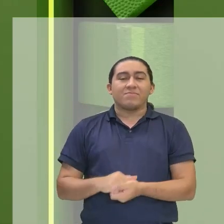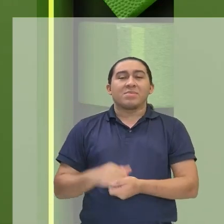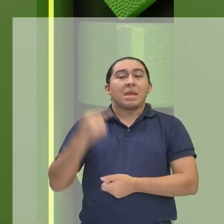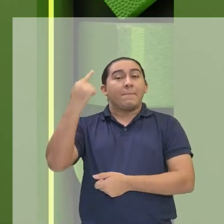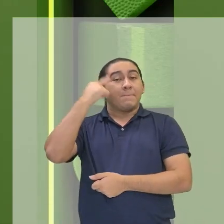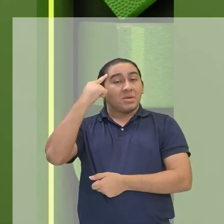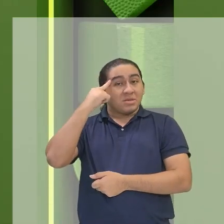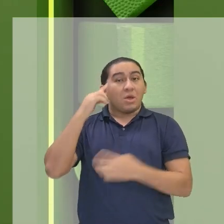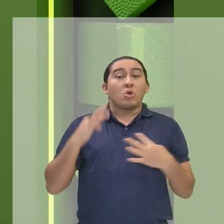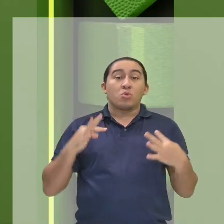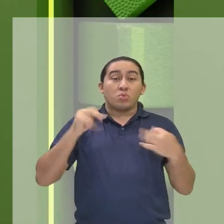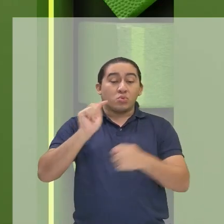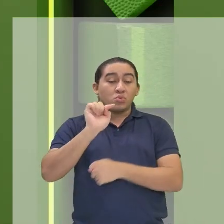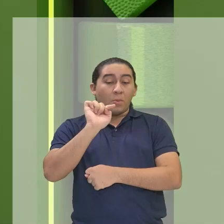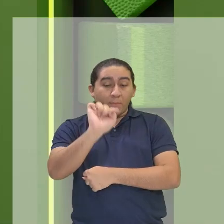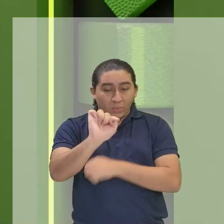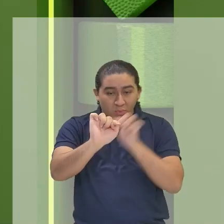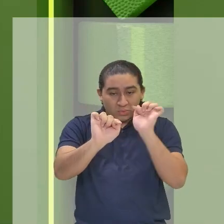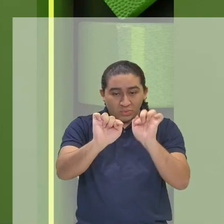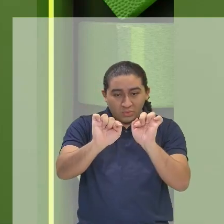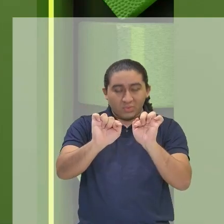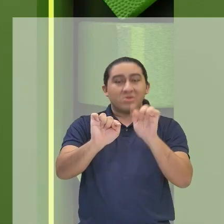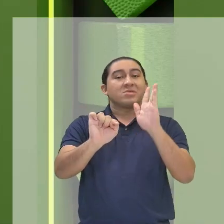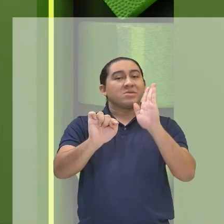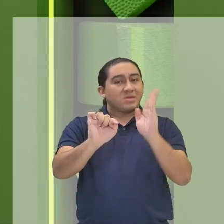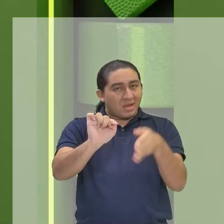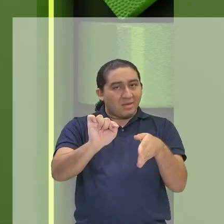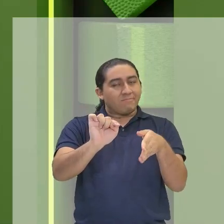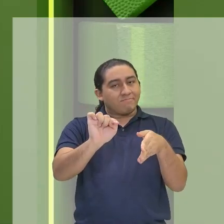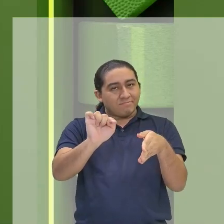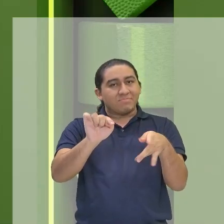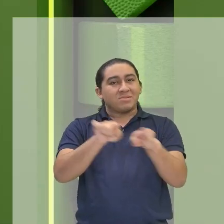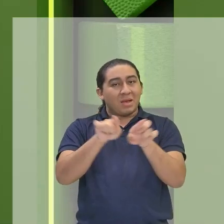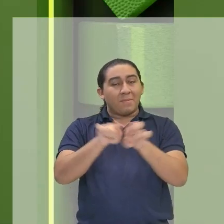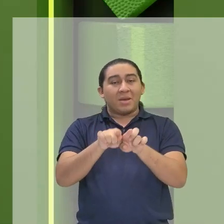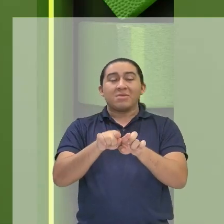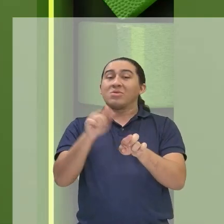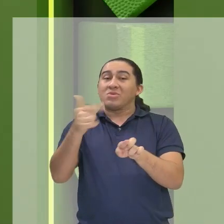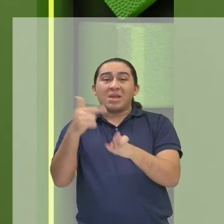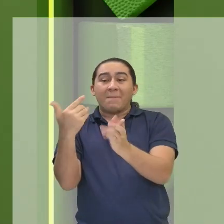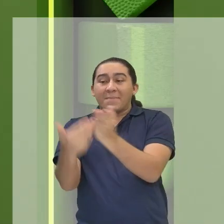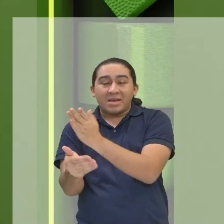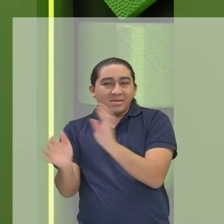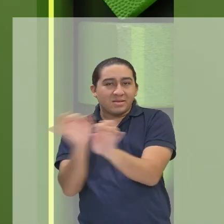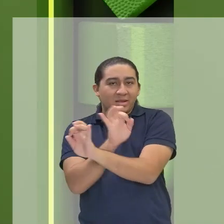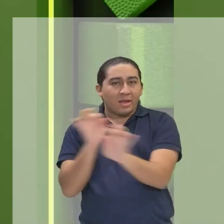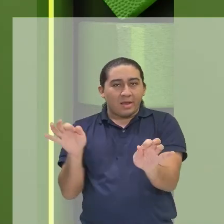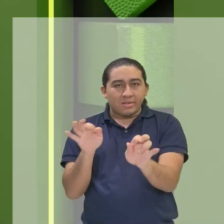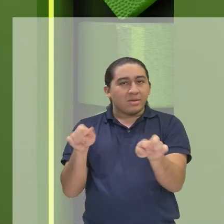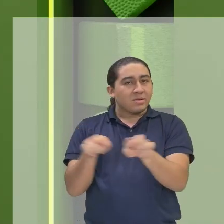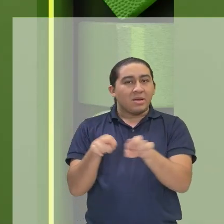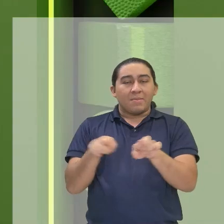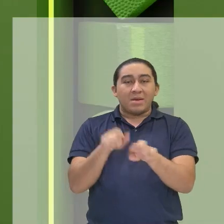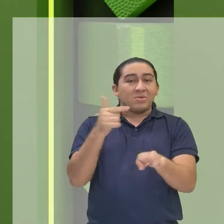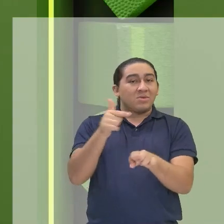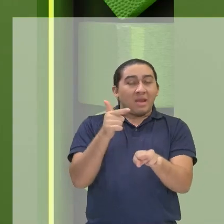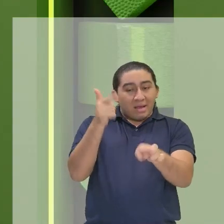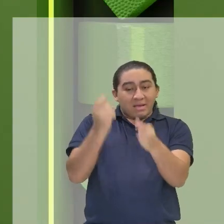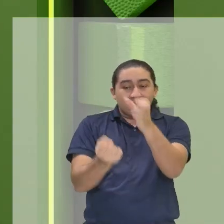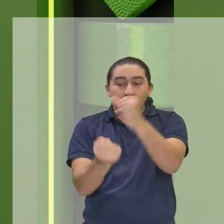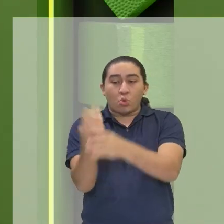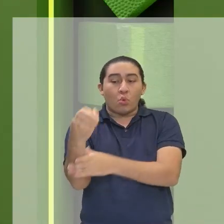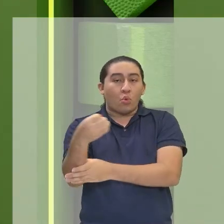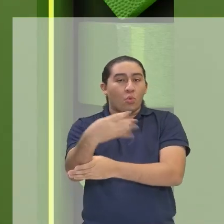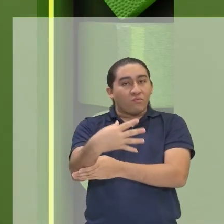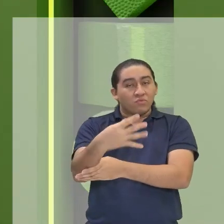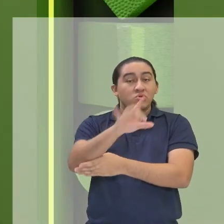estava ali e tudo ainda está, né? Nada se perde, nada se cria, tudo se transforma, tá bom? Mas